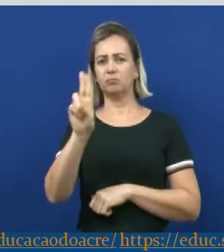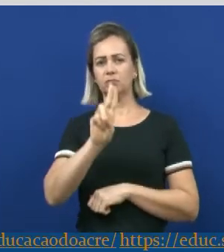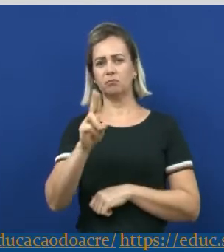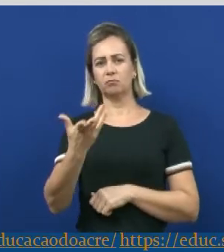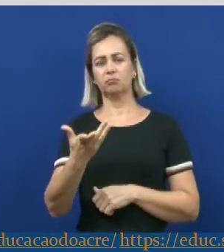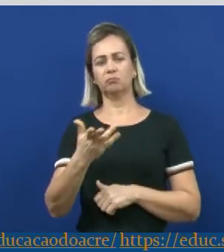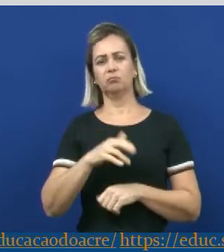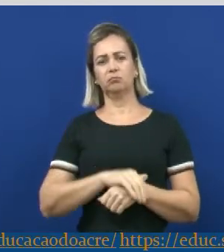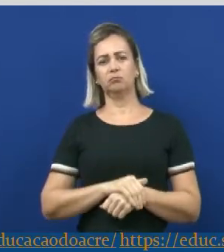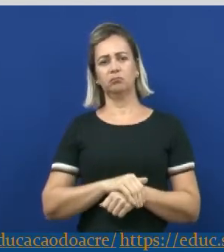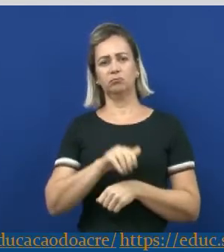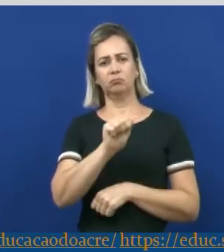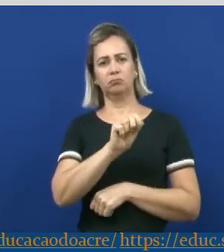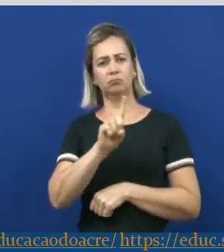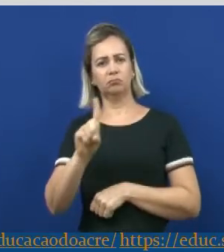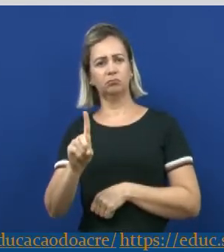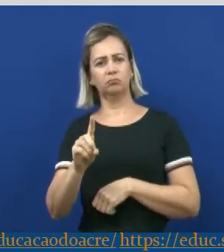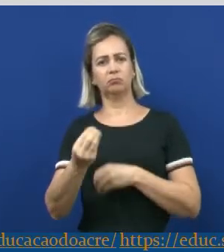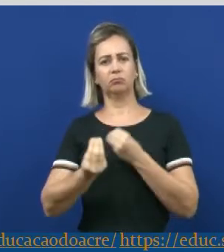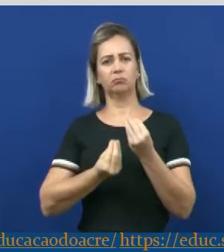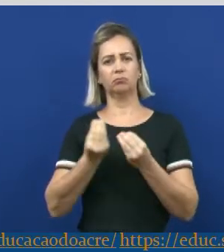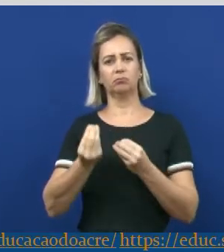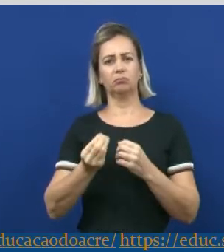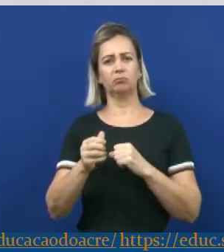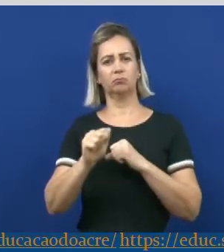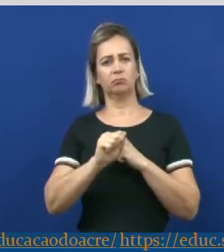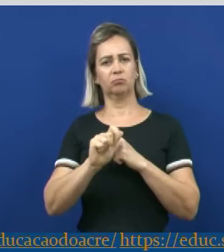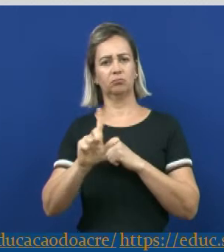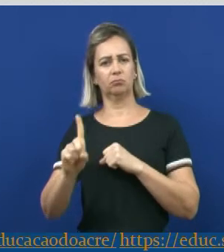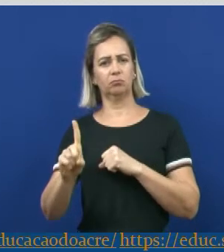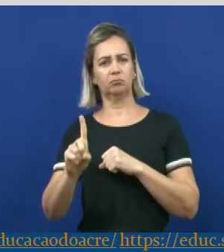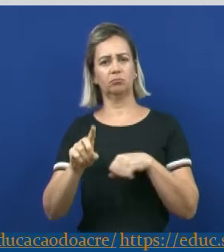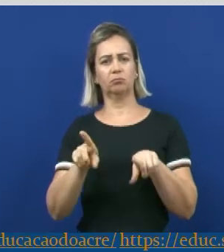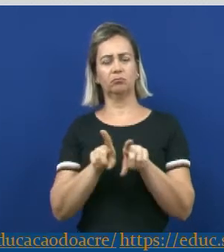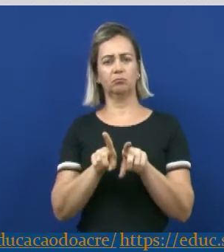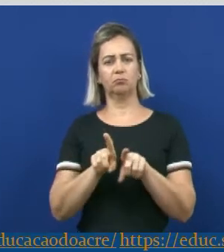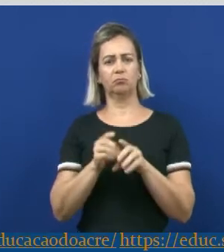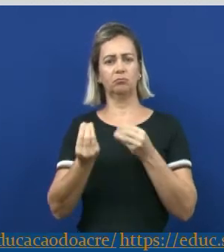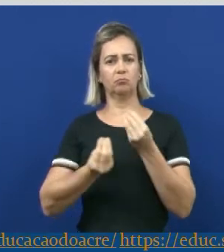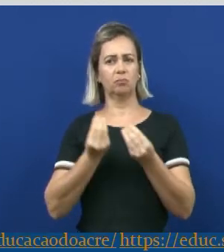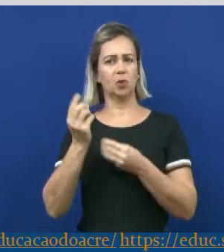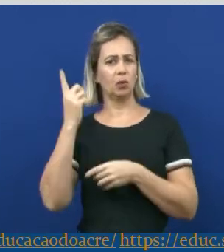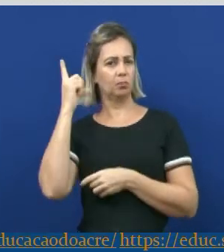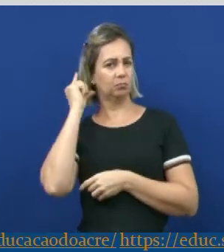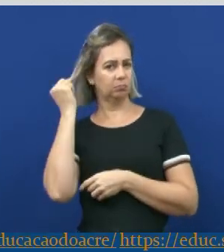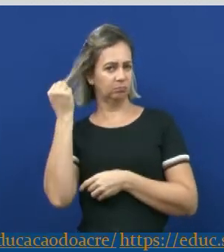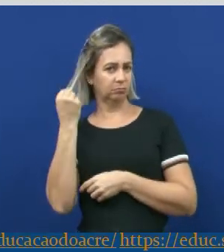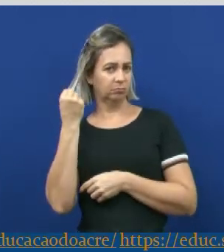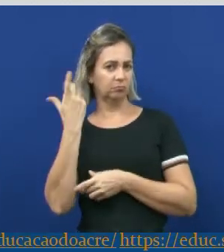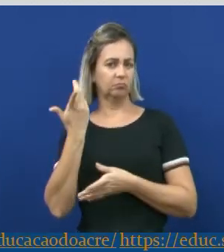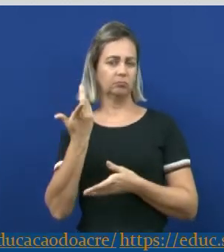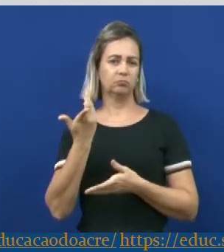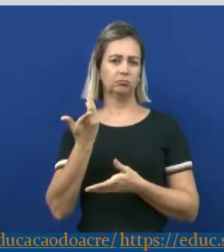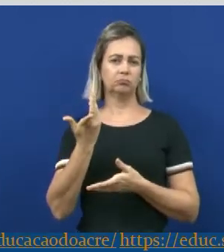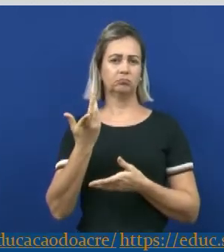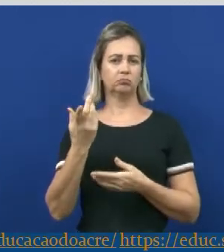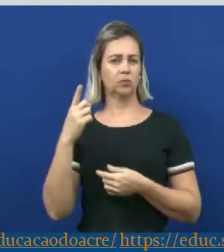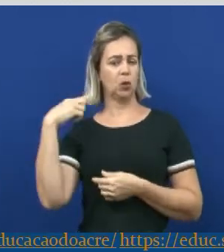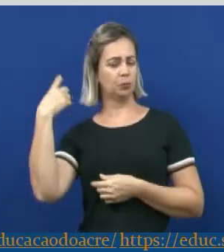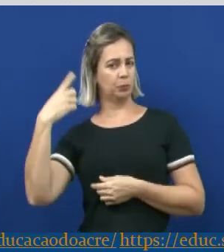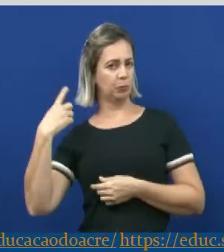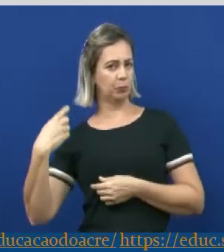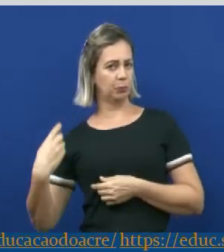adjetivos aí, ó. Tengo, certo? El pelo, certo? O pelo seria, ó, cabelo. El pelo